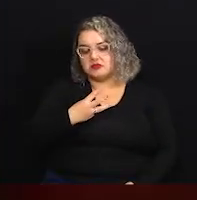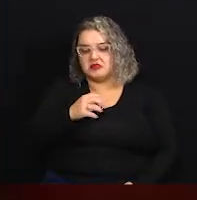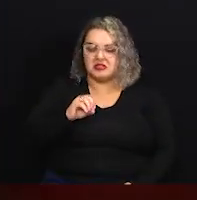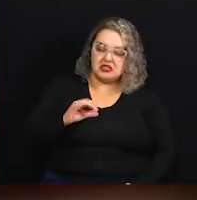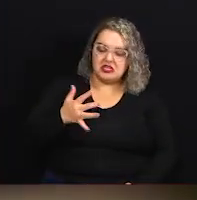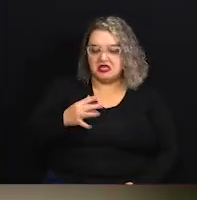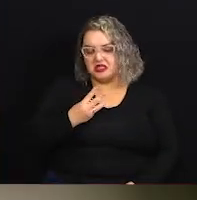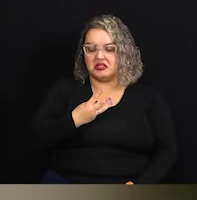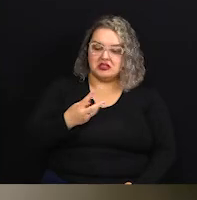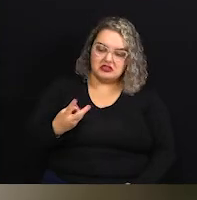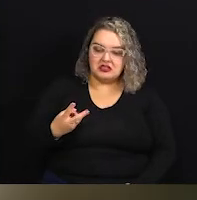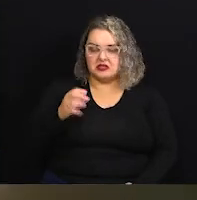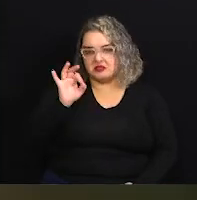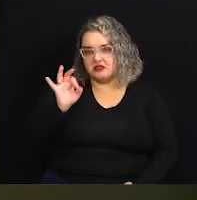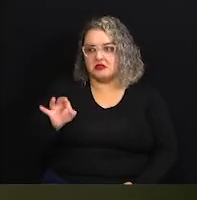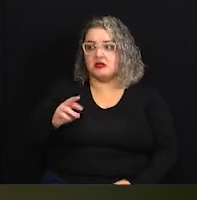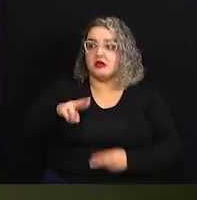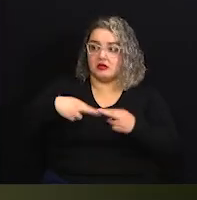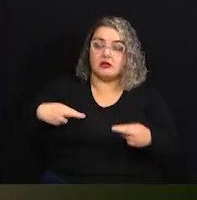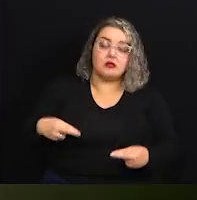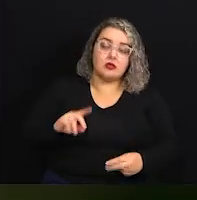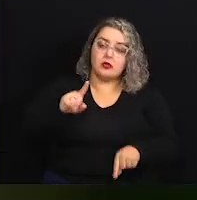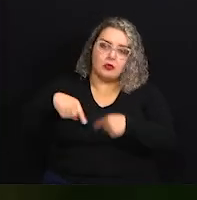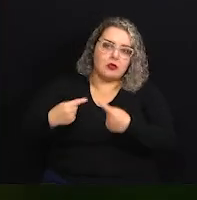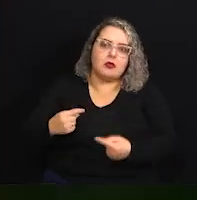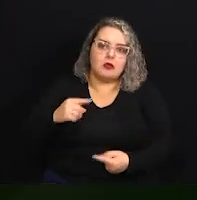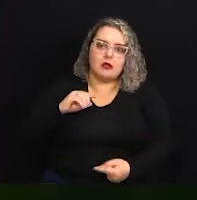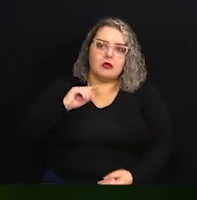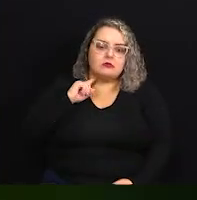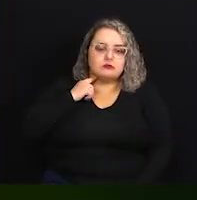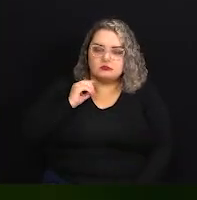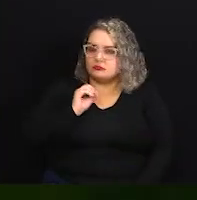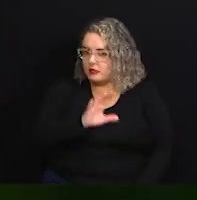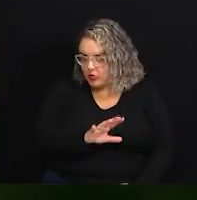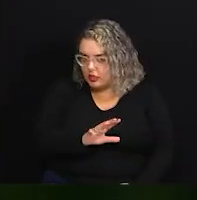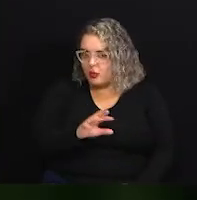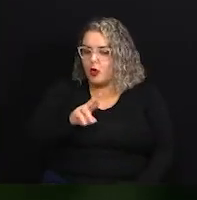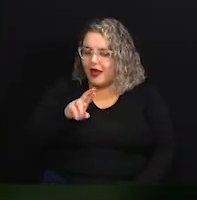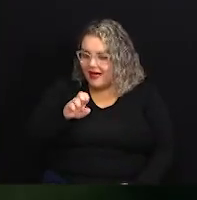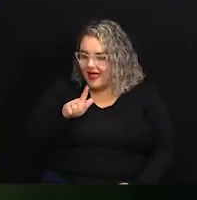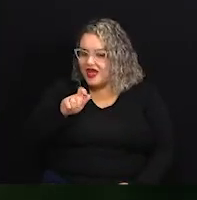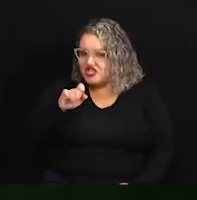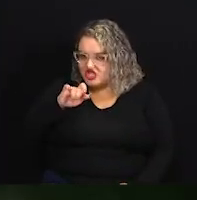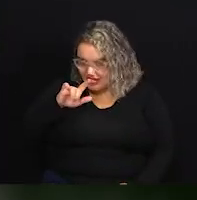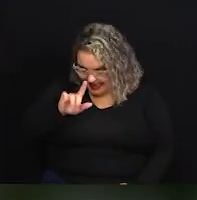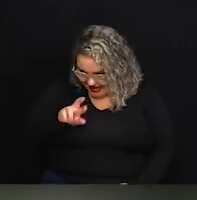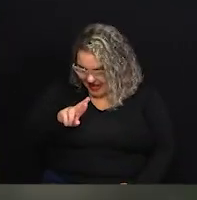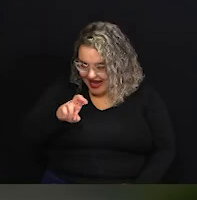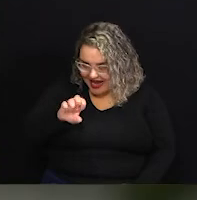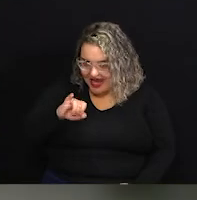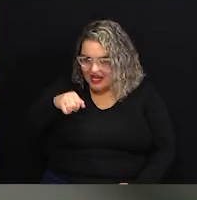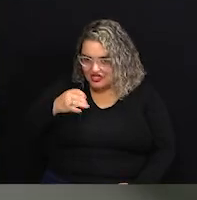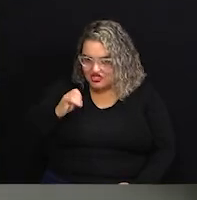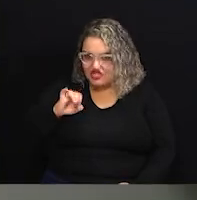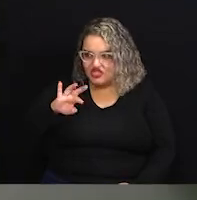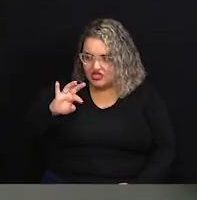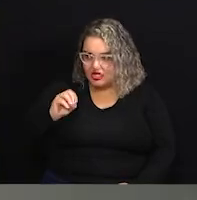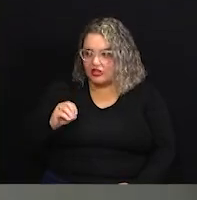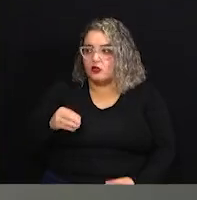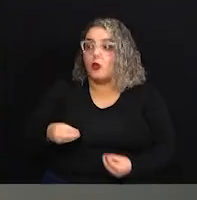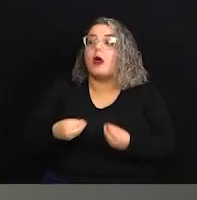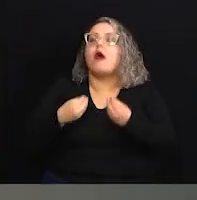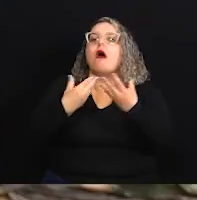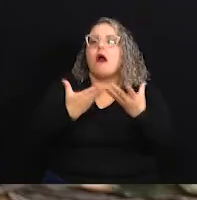30, 32% aí de material reciclável e o resto é rejeito. E esse resto, rejeito,